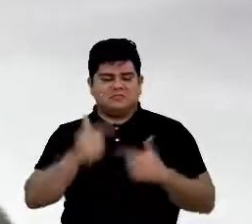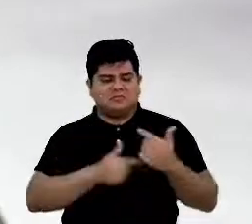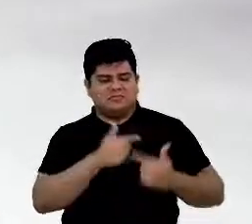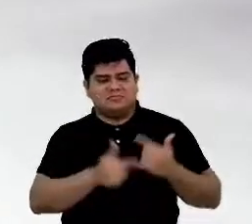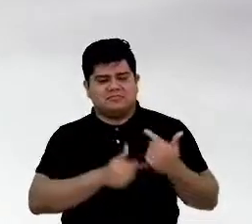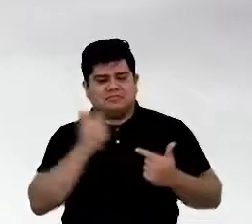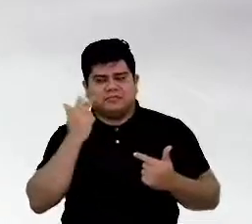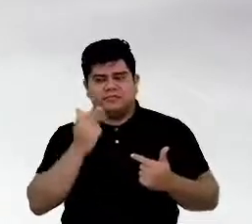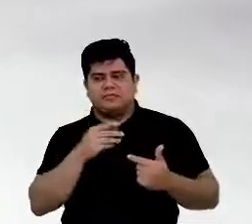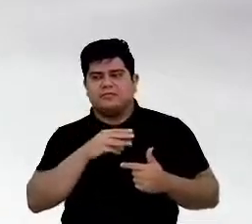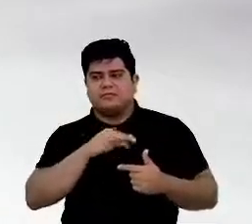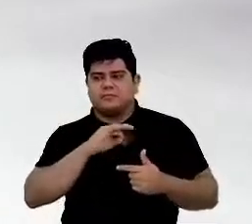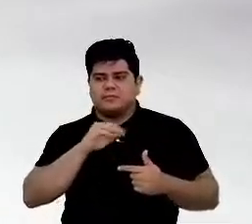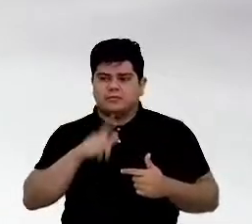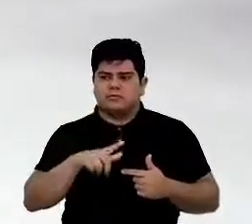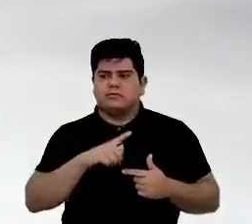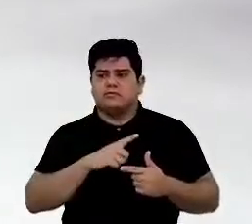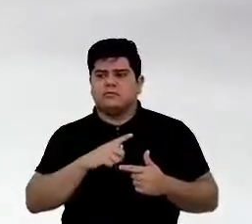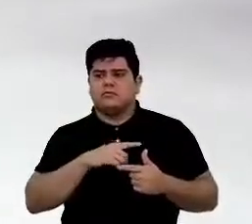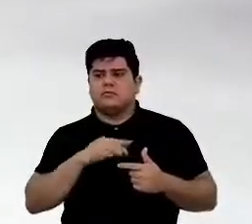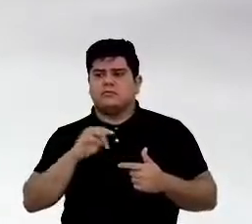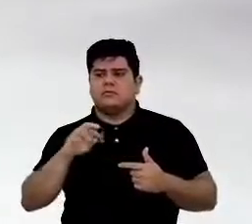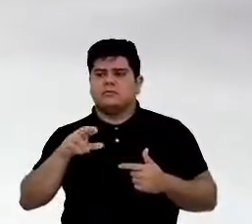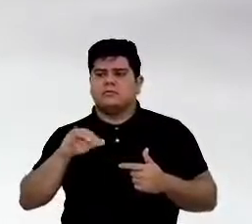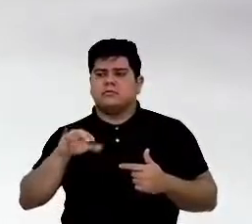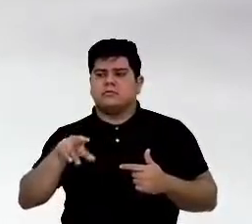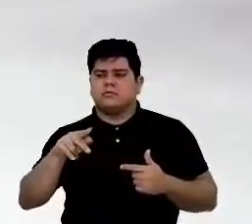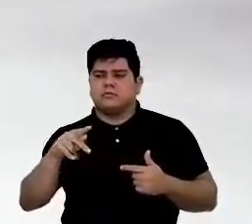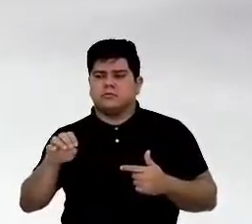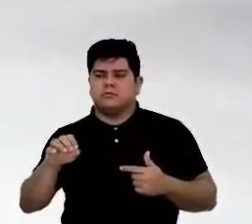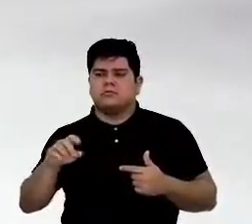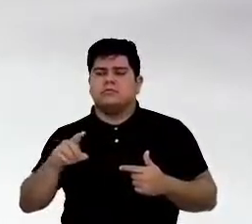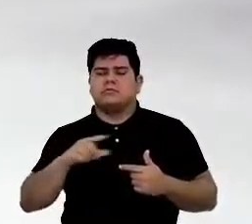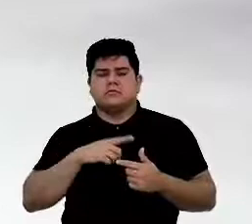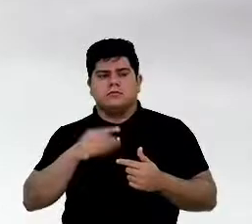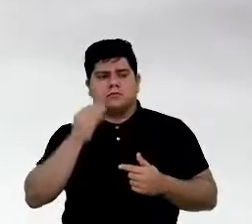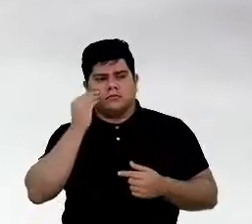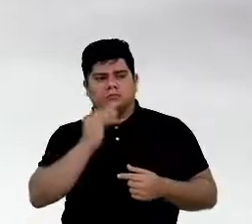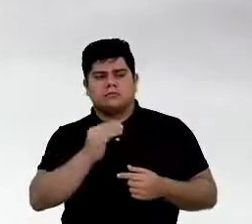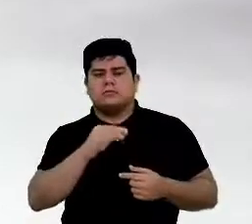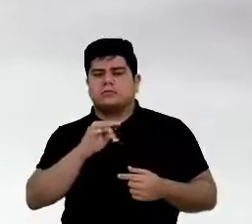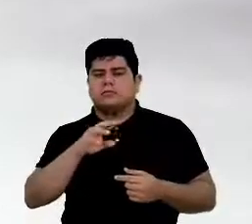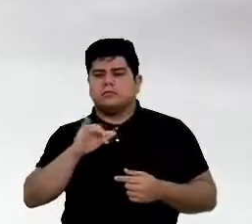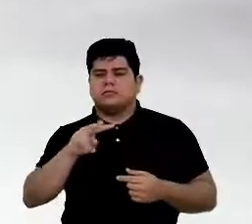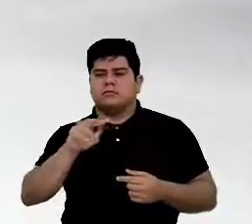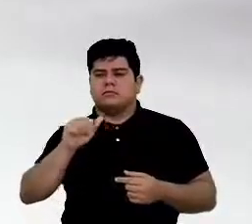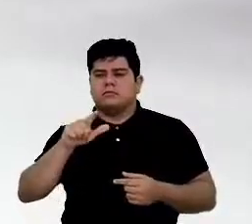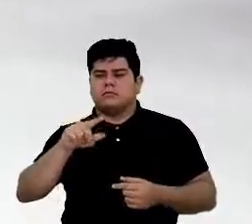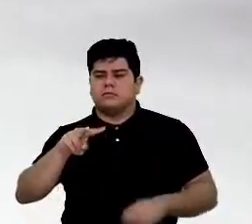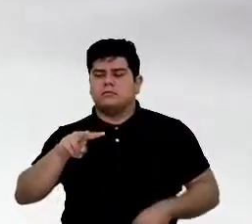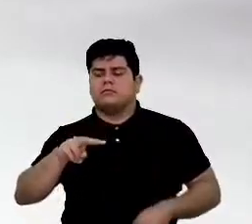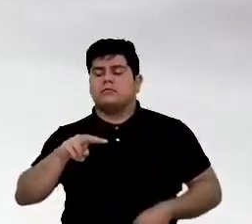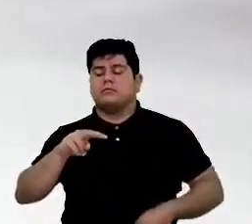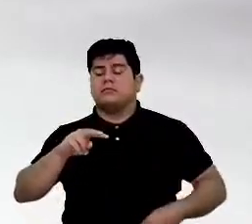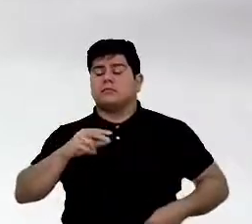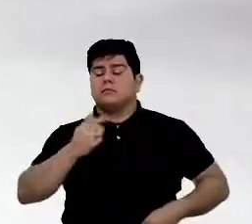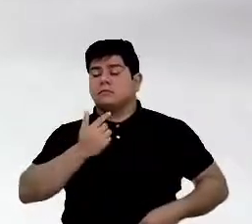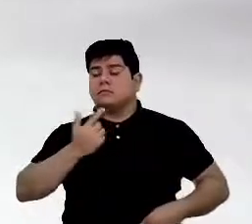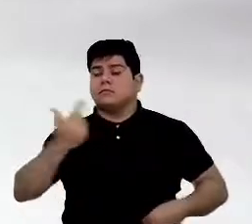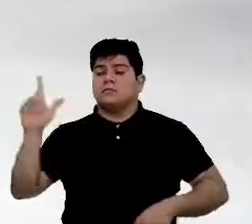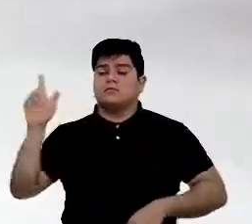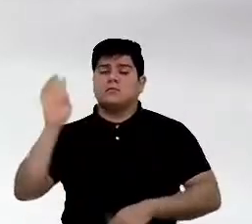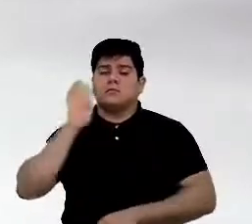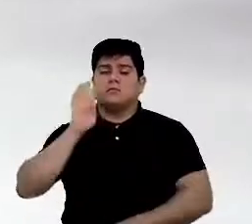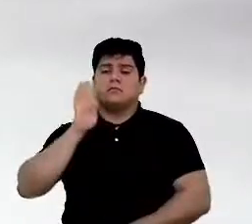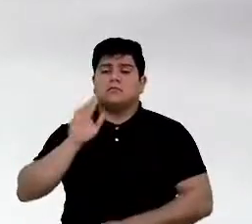uma mitral, buscando uma tricúspide para tratar, tentando indicar uma tric valve. Mas uma outra coisa